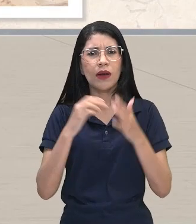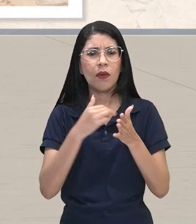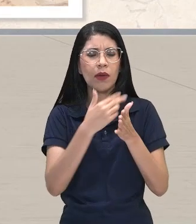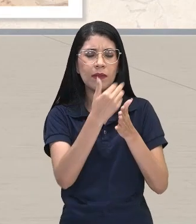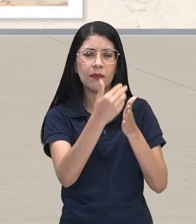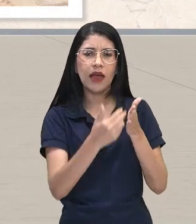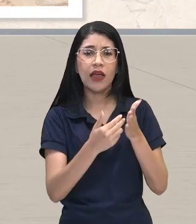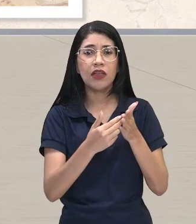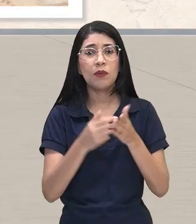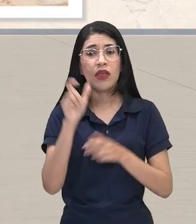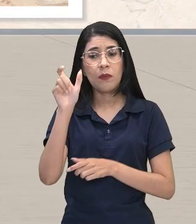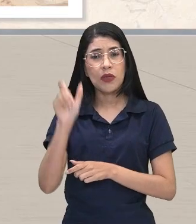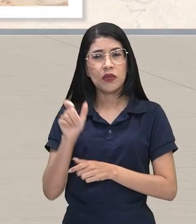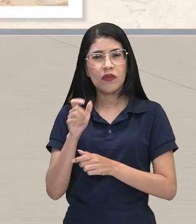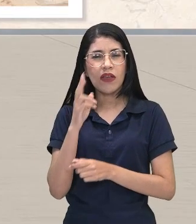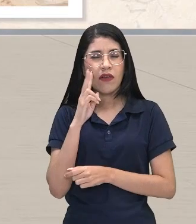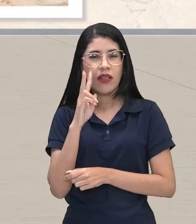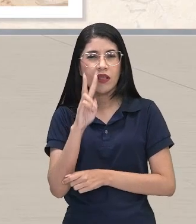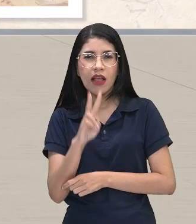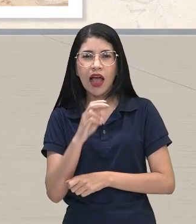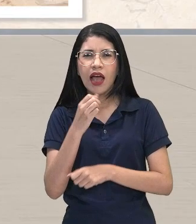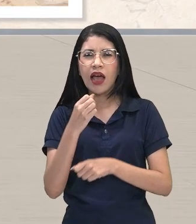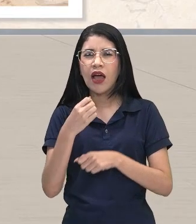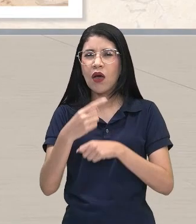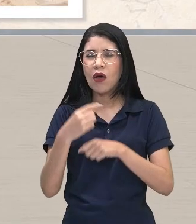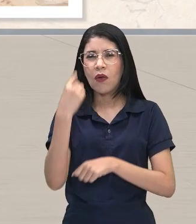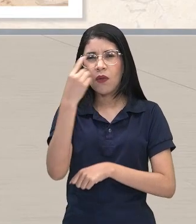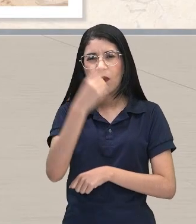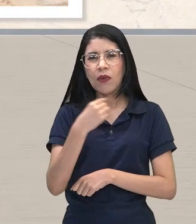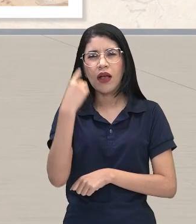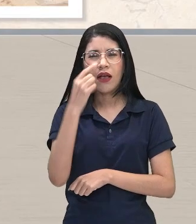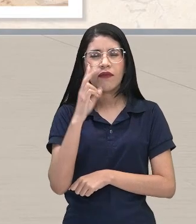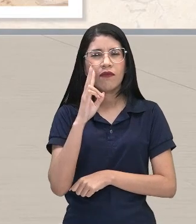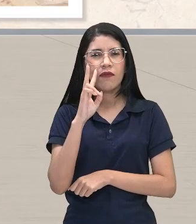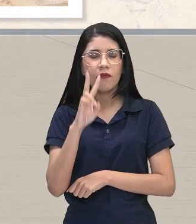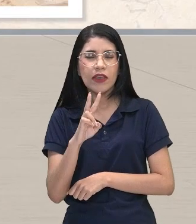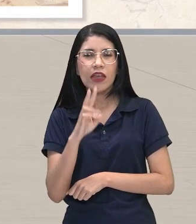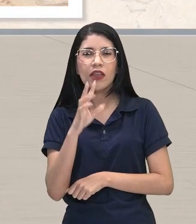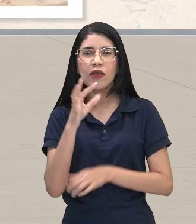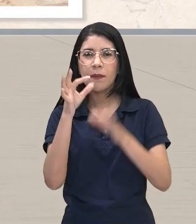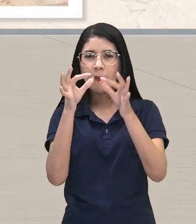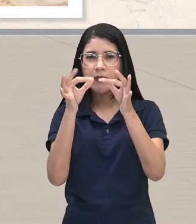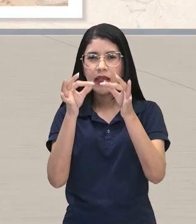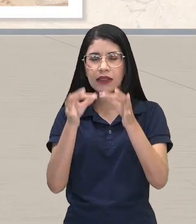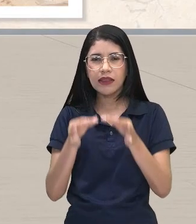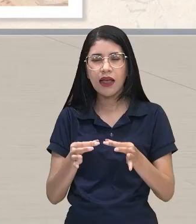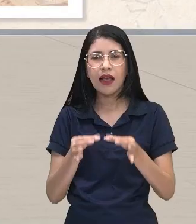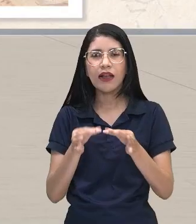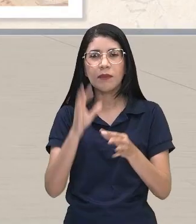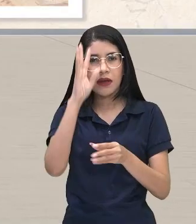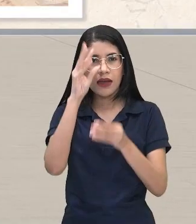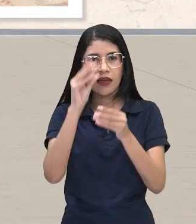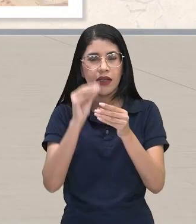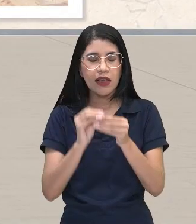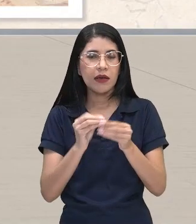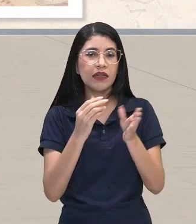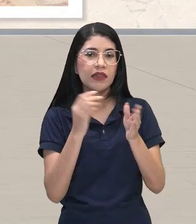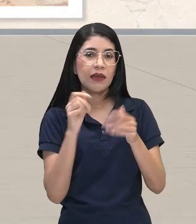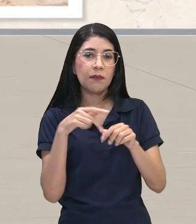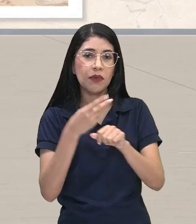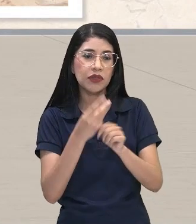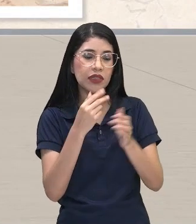ficavam horas e horas observando esses animais. Então, a partir disso, eles começaram a desenhar